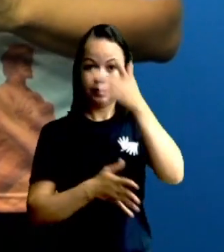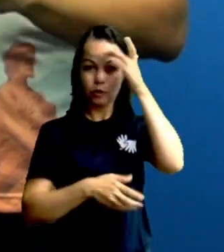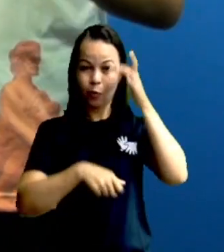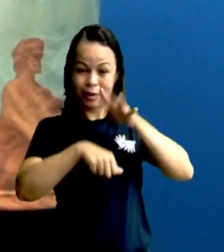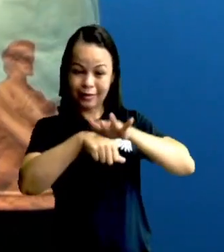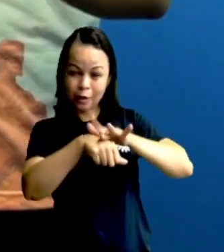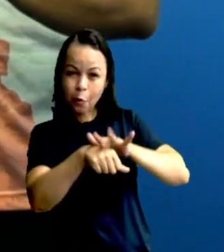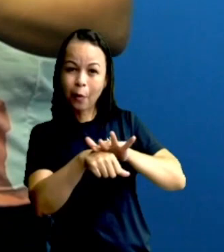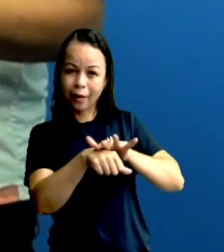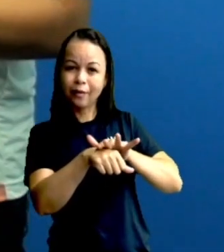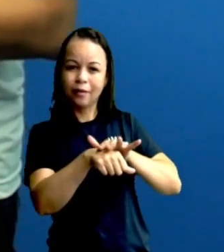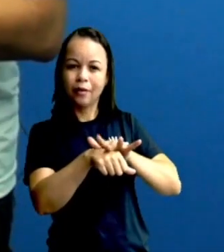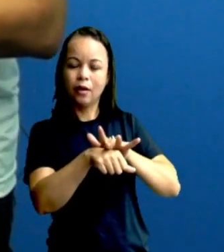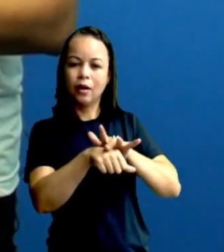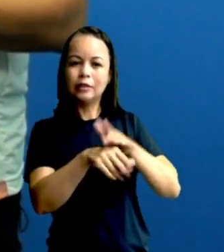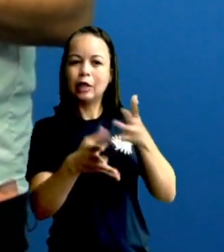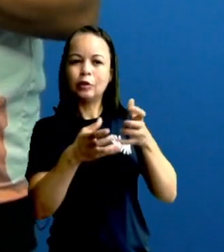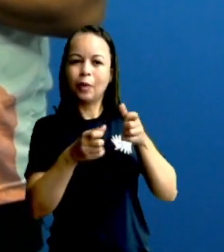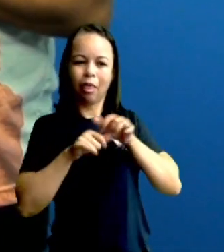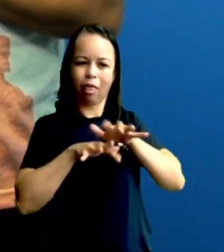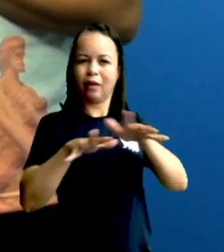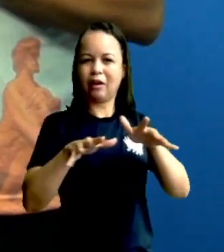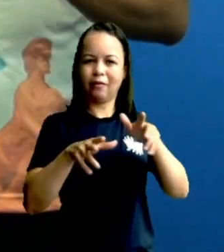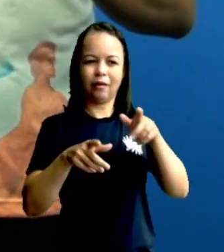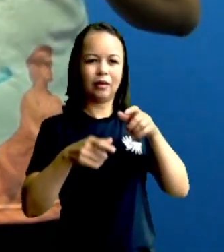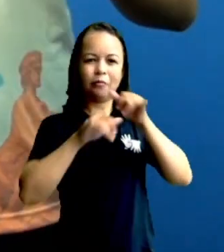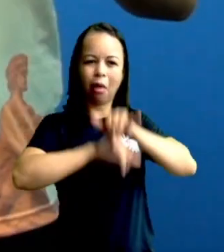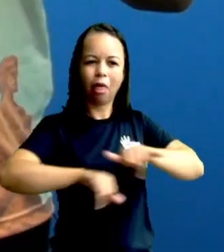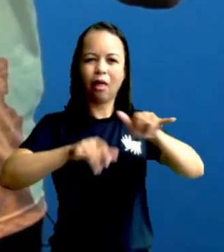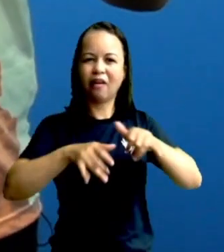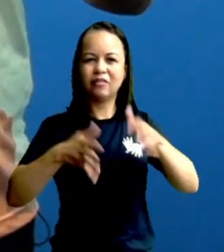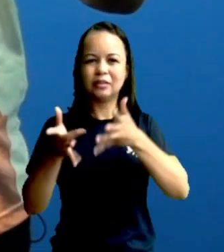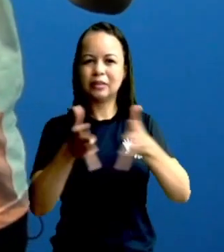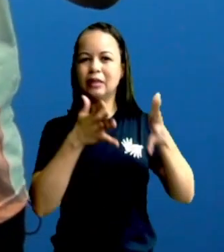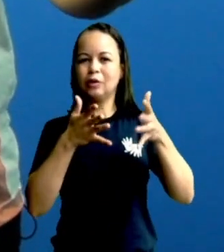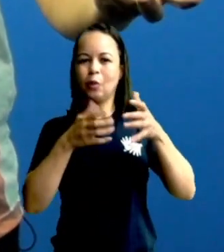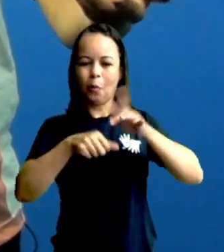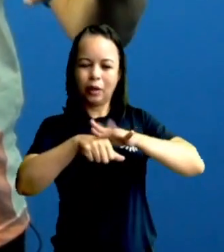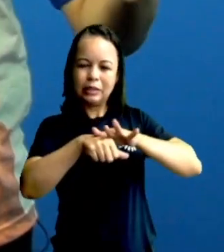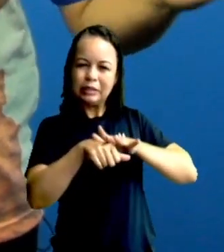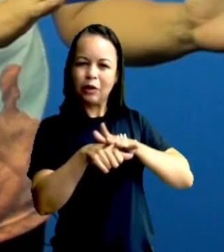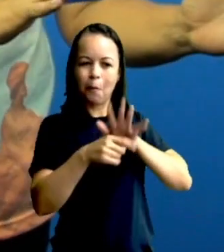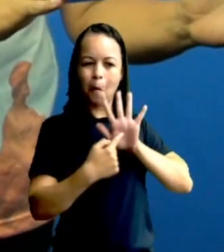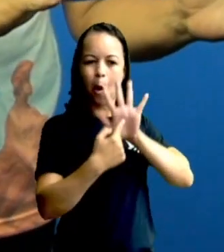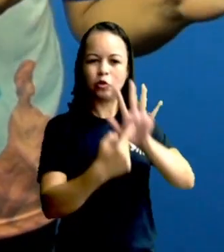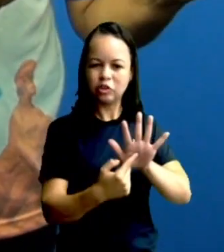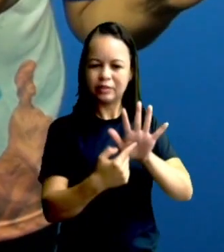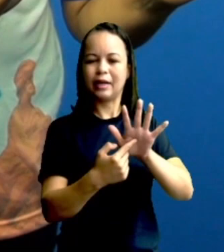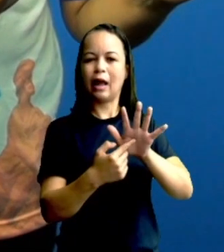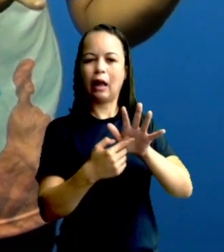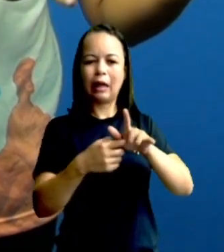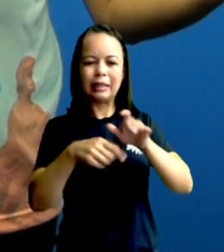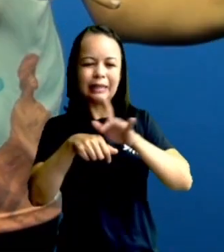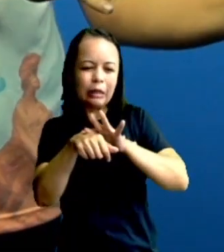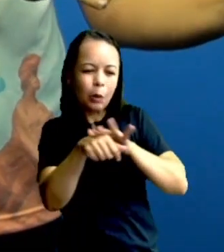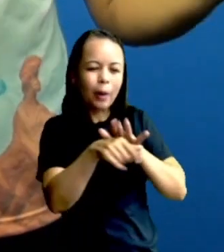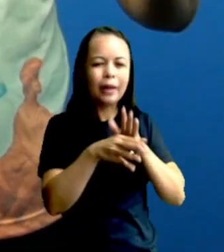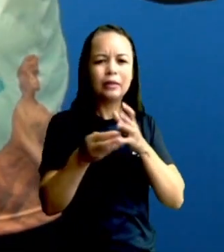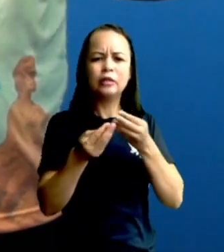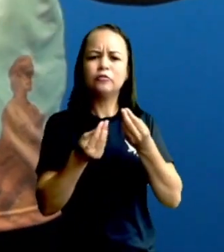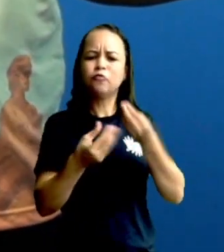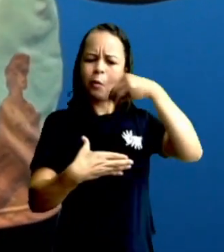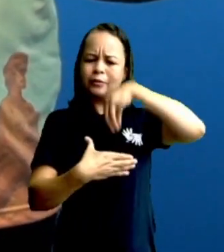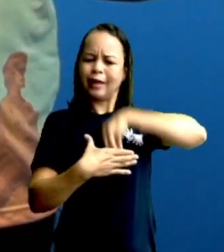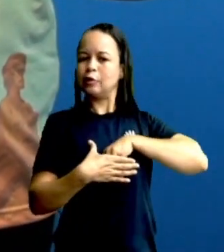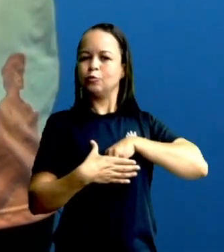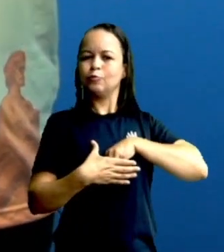infecção necessariamente não precisa estar manifestando a doença, não precisa estar manifestando o sintoma, pode estar de forma assintomática,